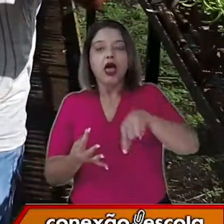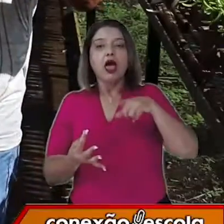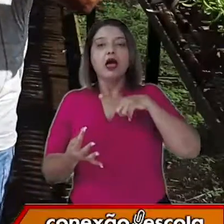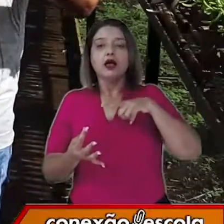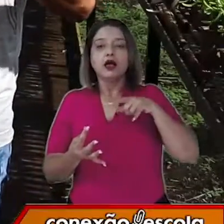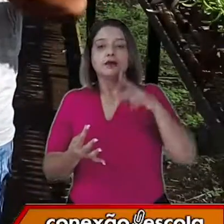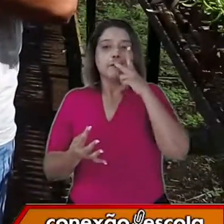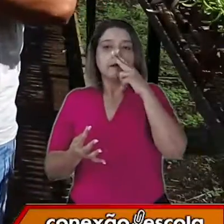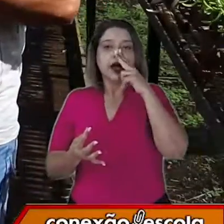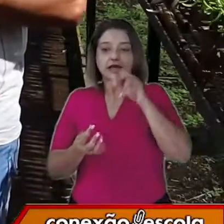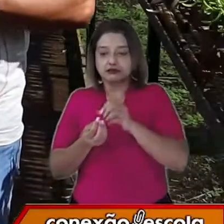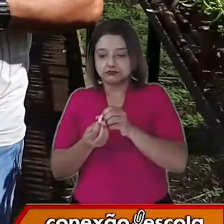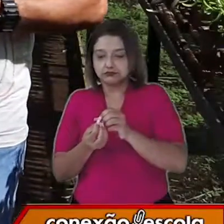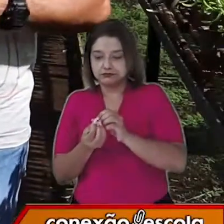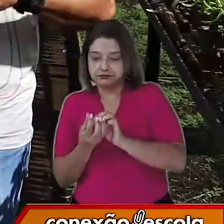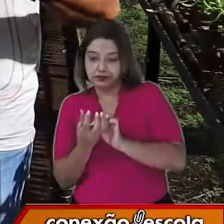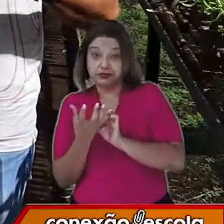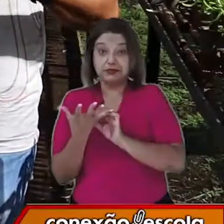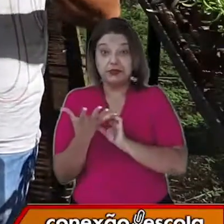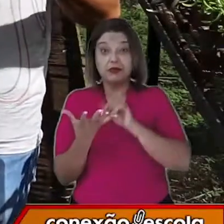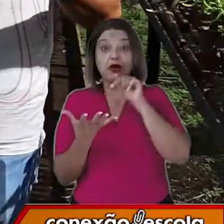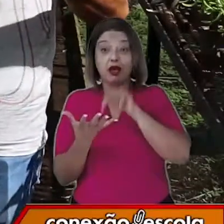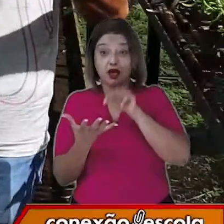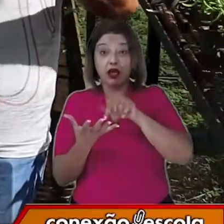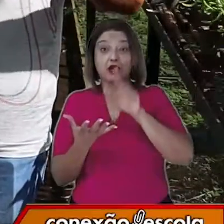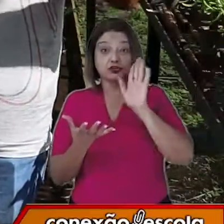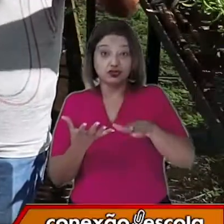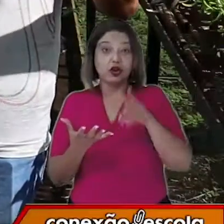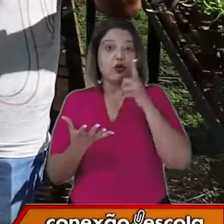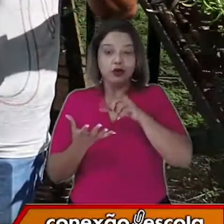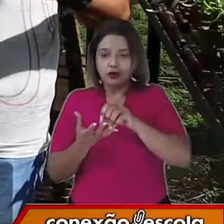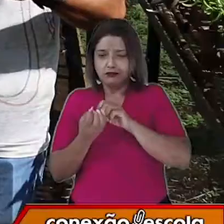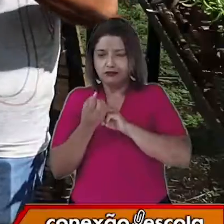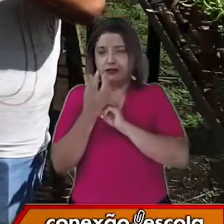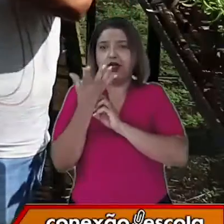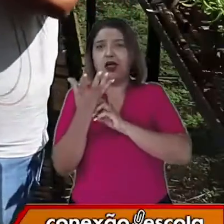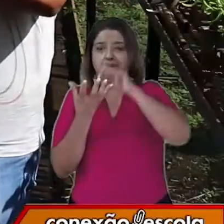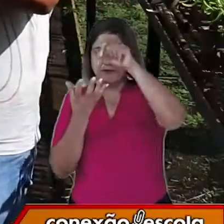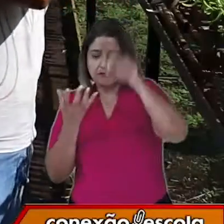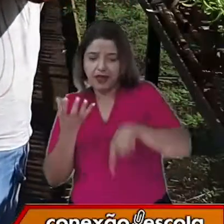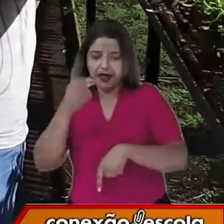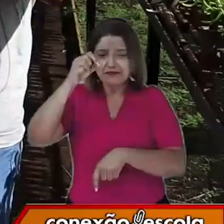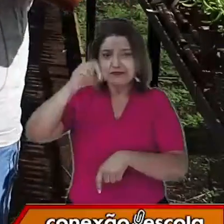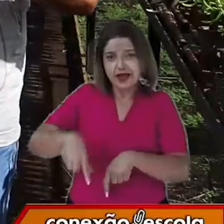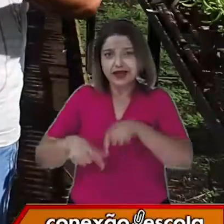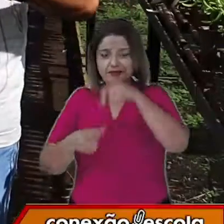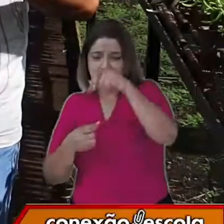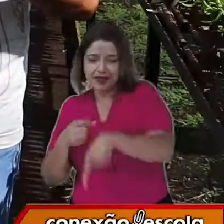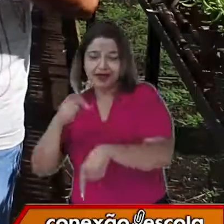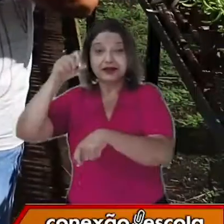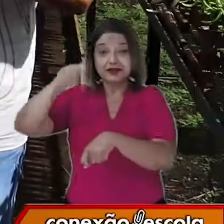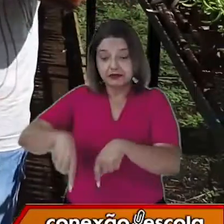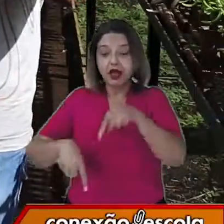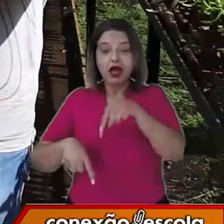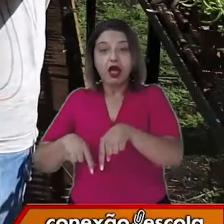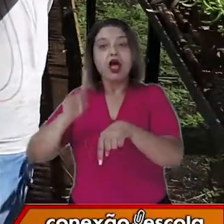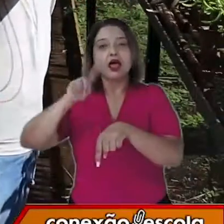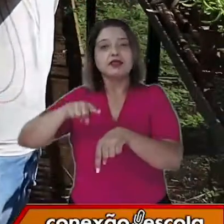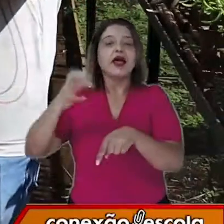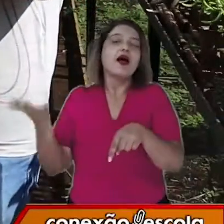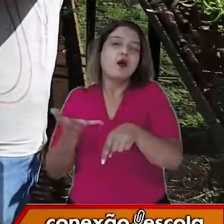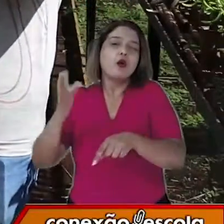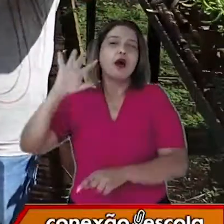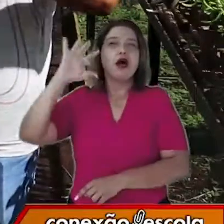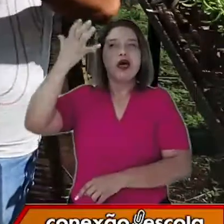vão começar a abrir, a soltar essa semente justamente nessa época mais seca, ou seja,